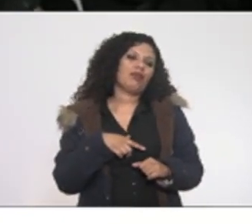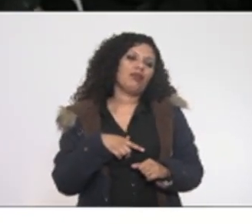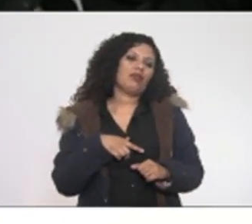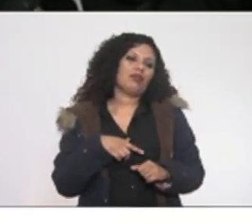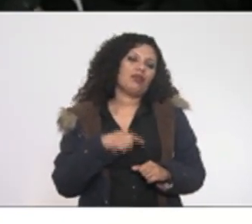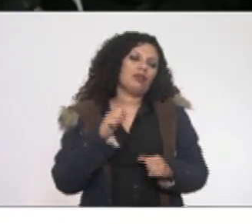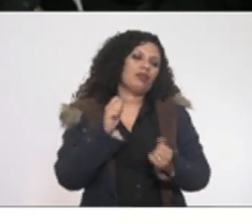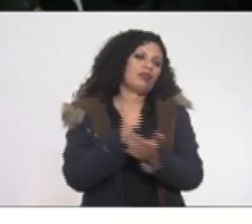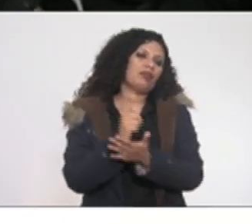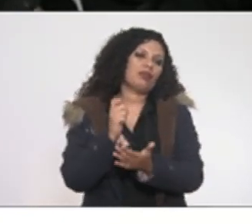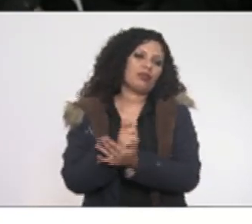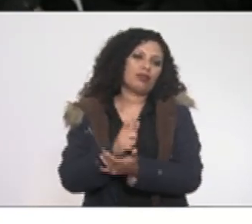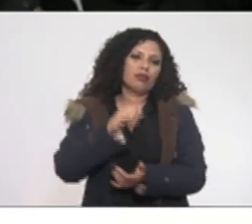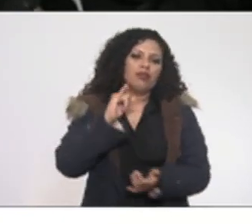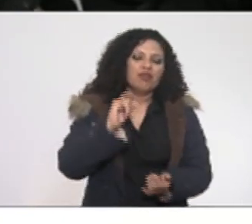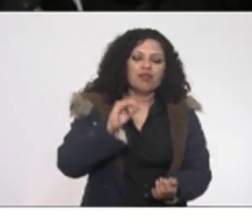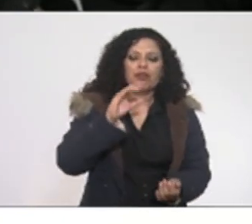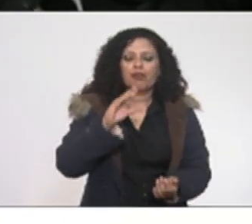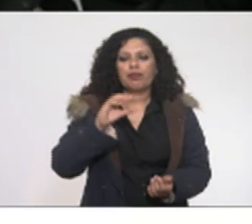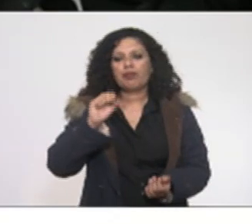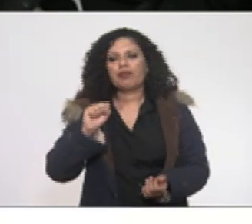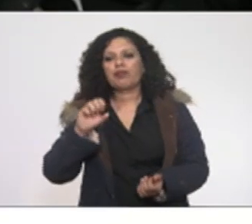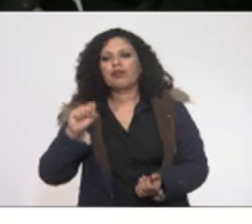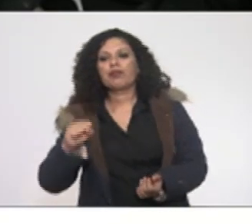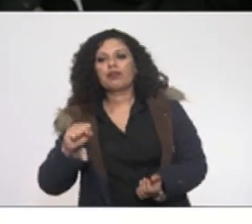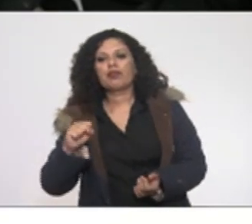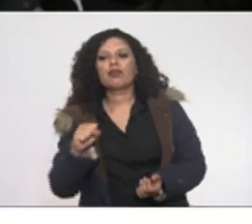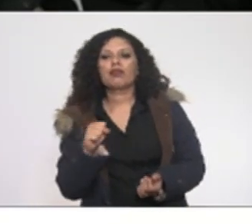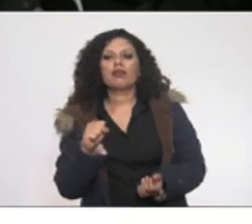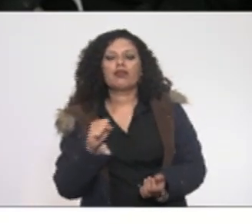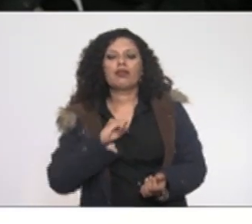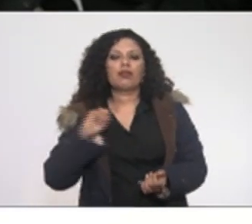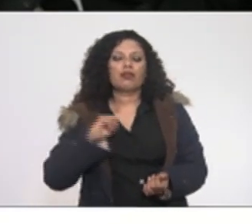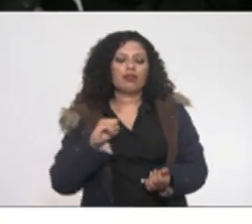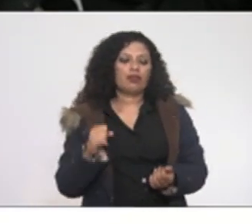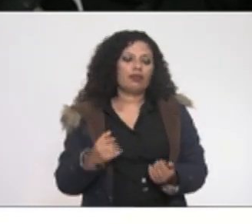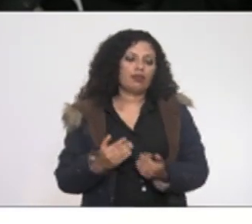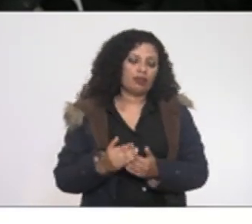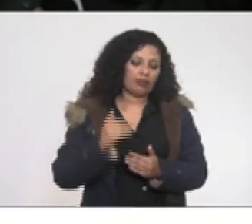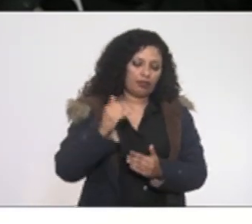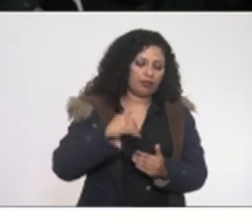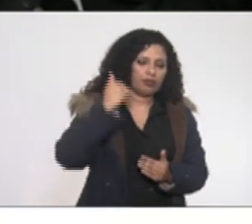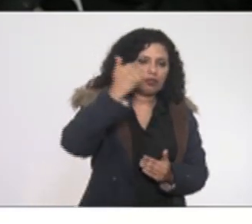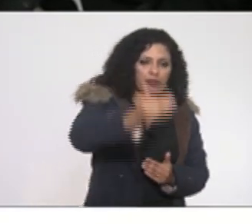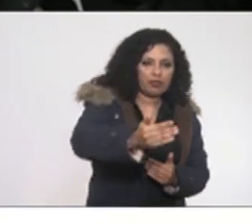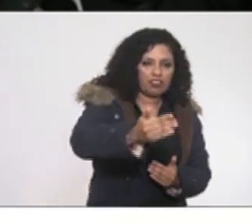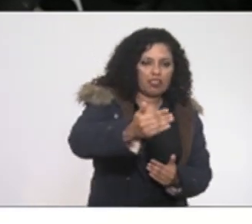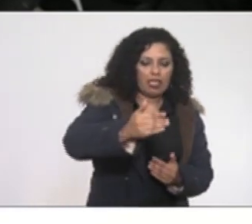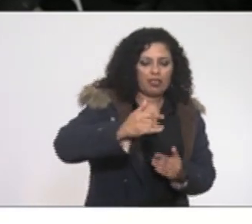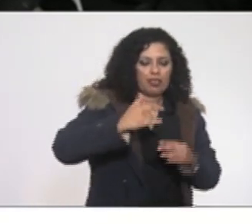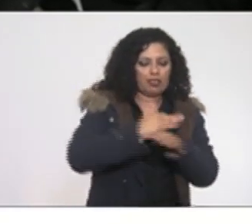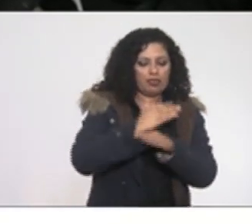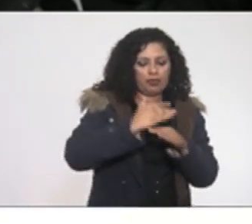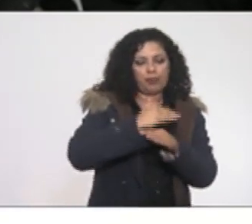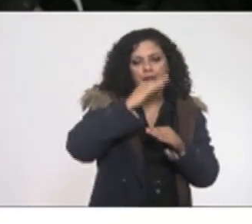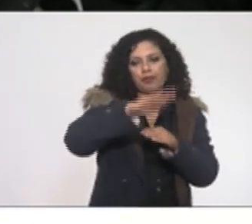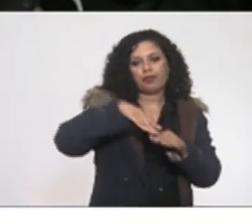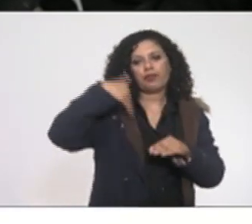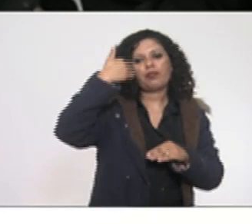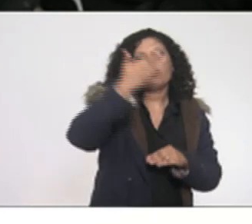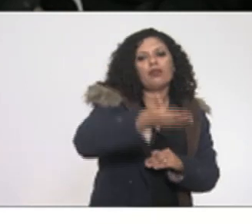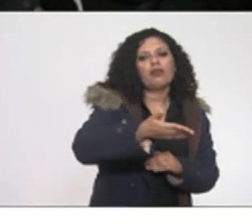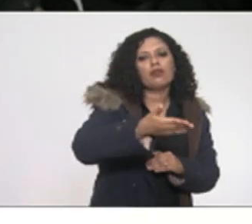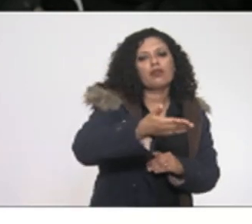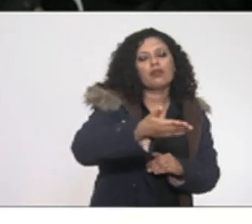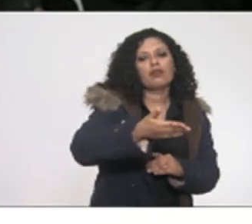se paga ISS, no mesmo município. Se ele só Agora, passa ICMS. Se ele passa do limite do município,